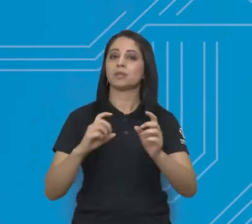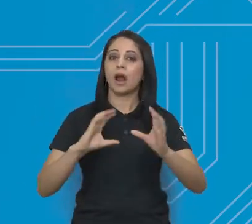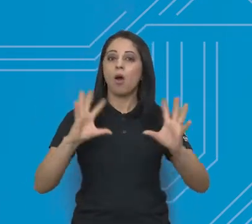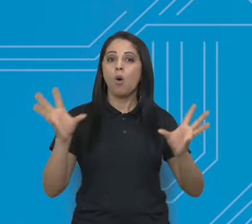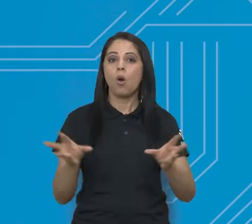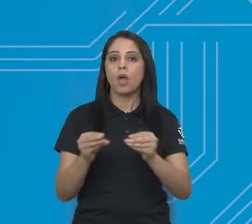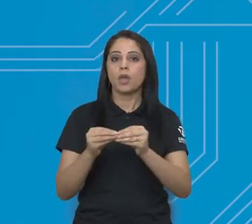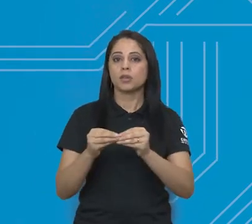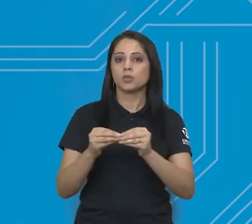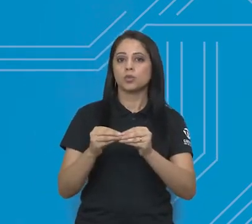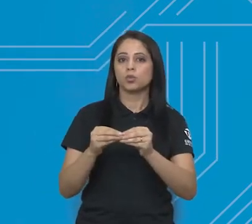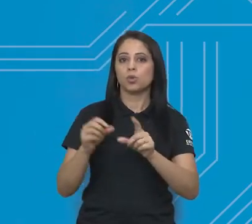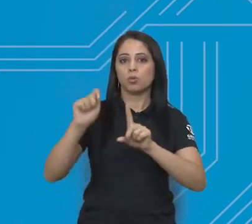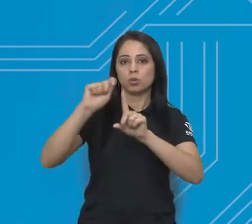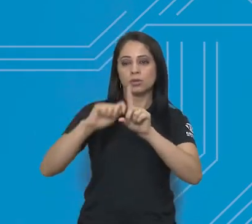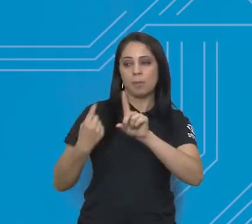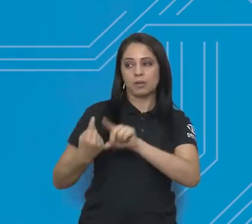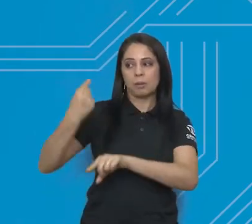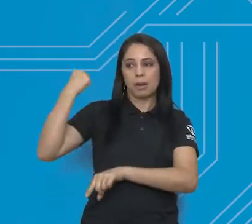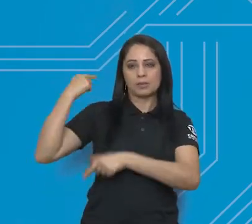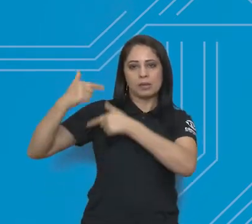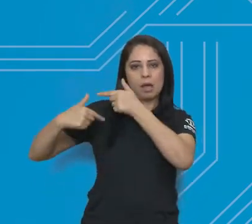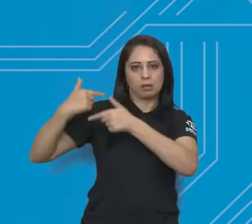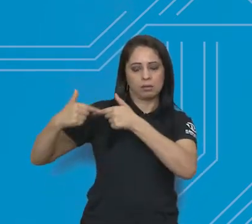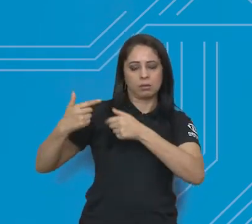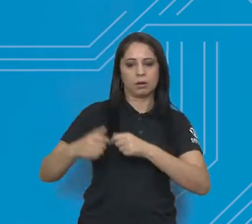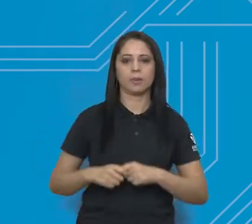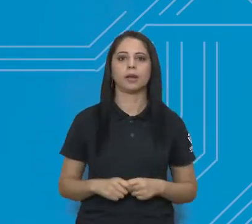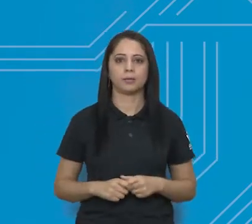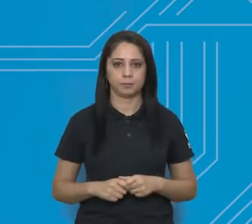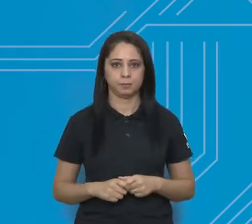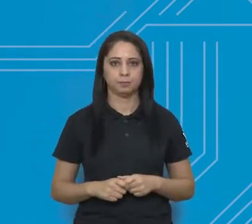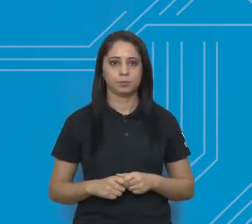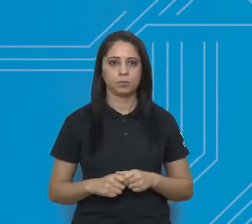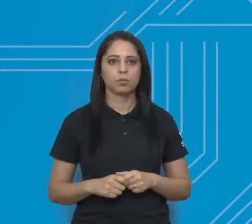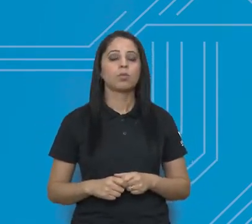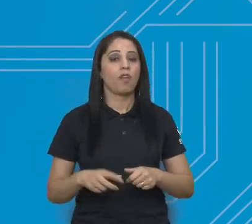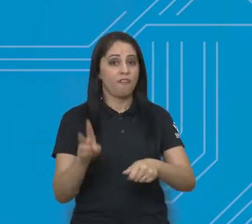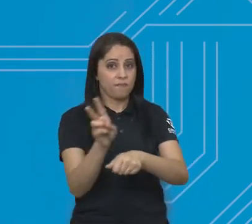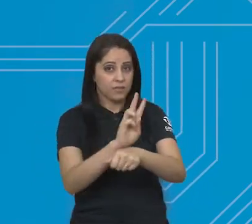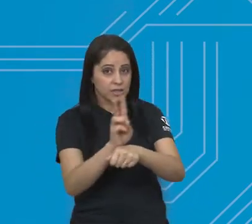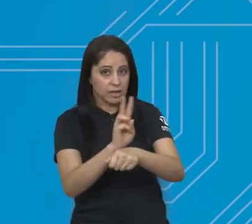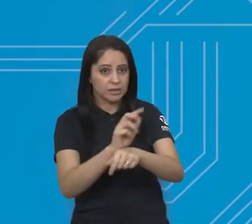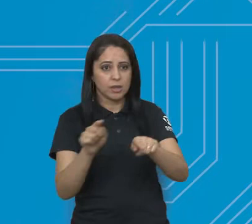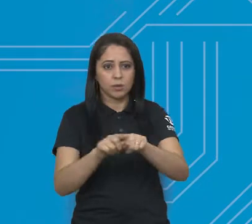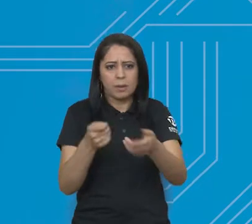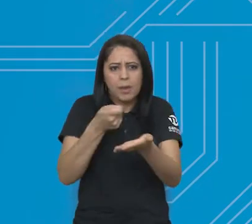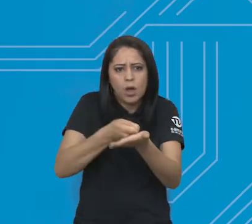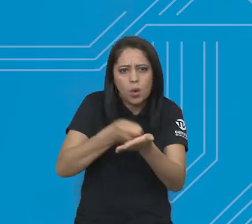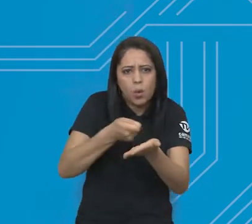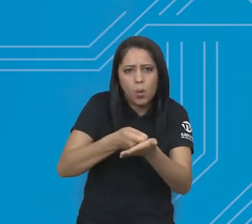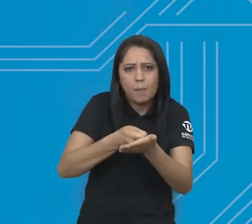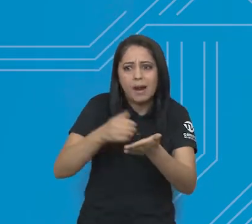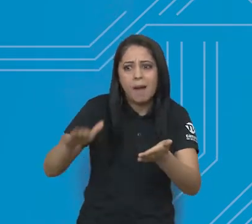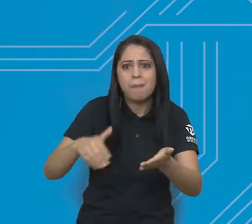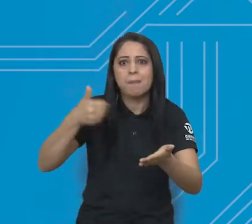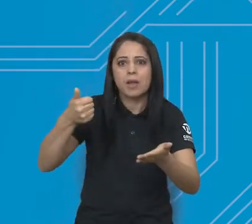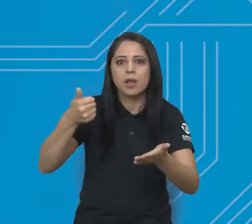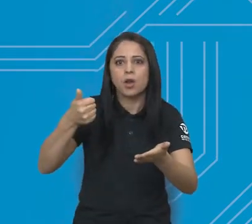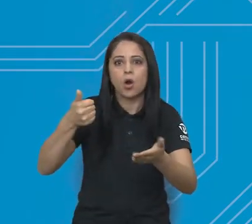da atuação dos vereadores no primeiro semestre. O trabalho de fiscalização e a cobrança de melhorias para a